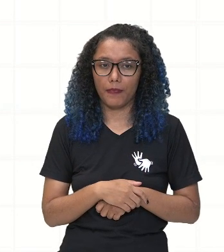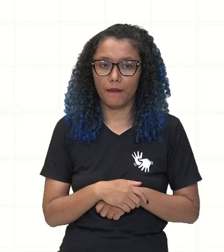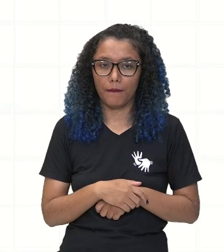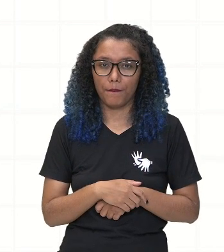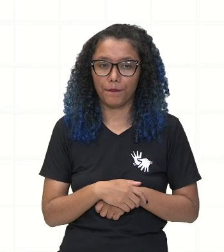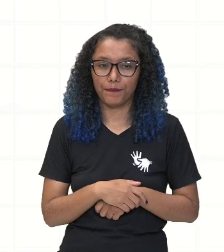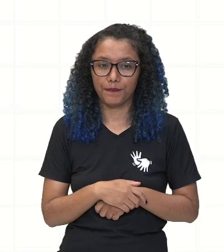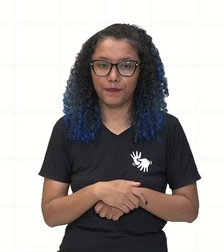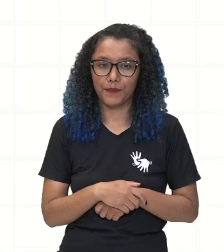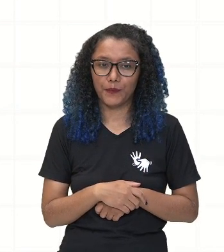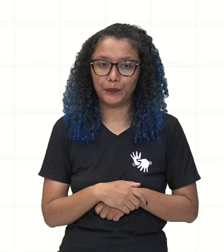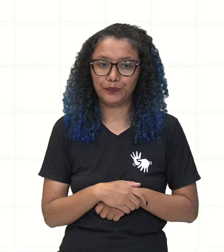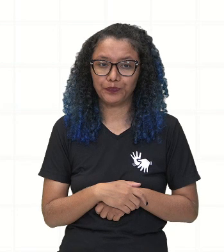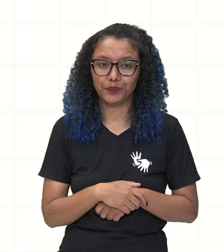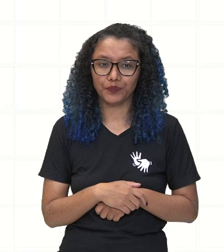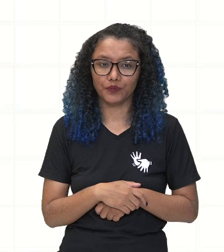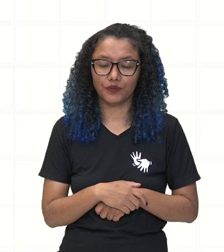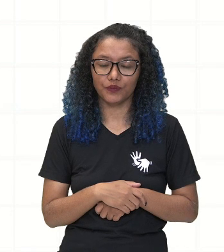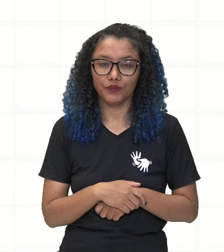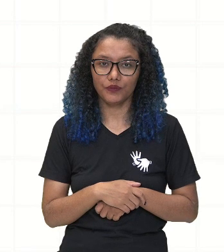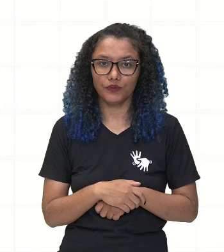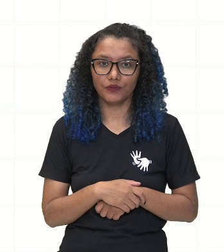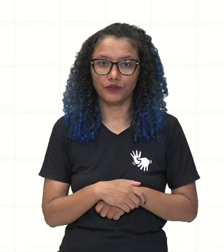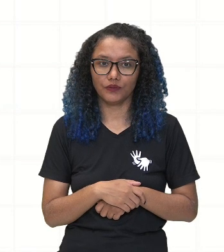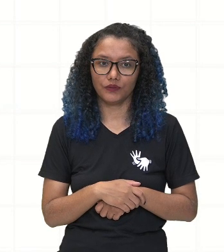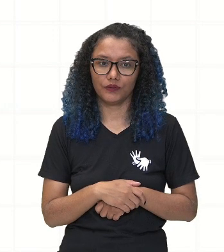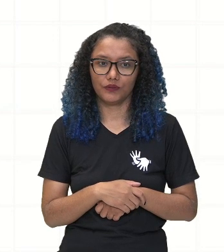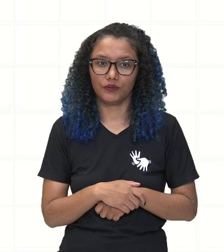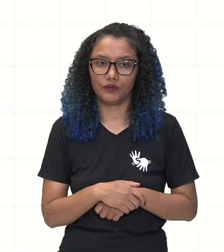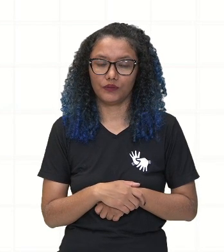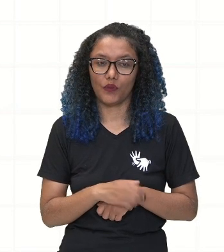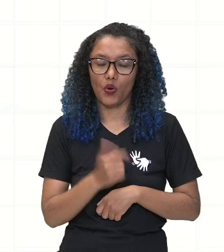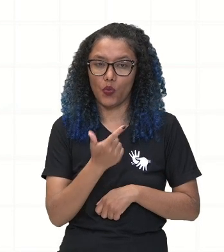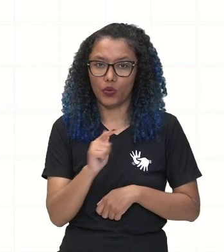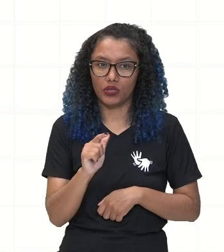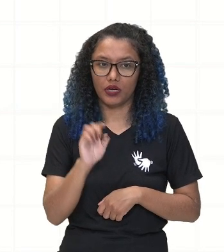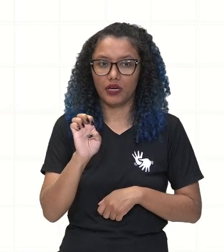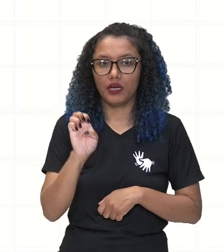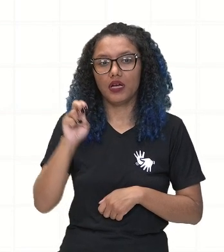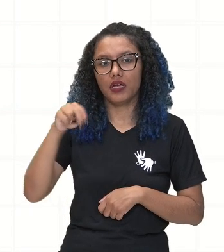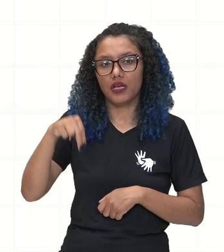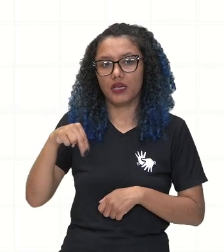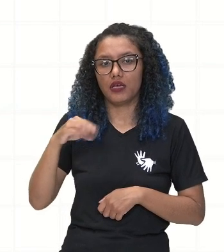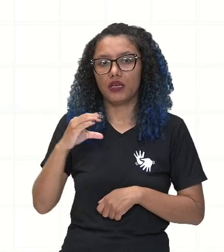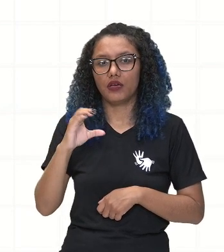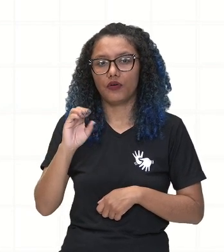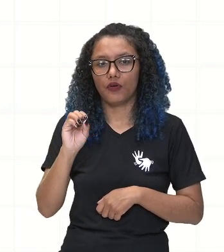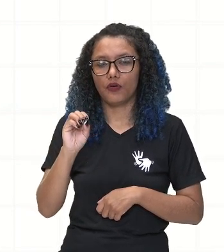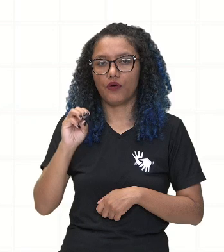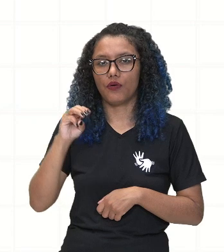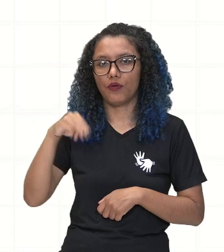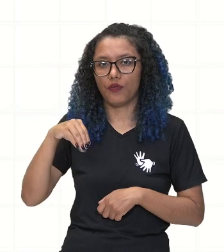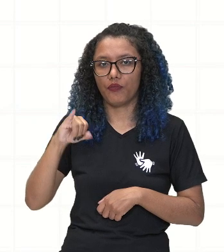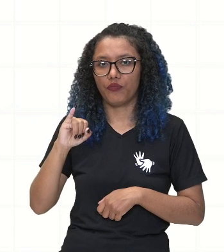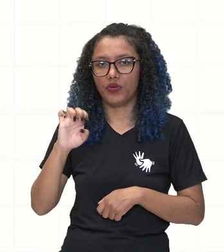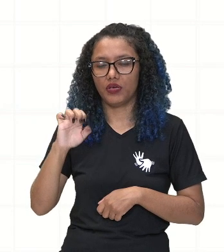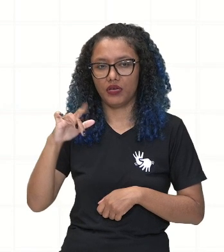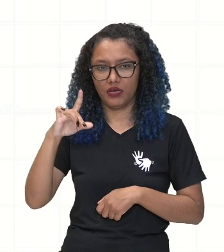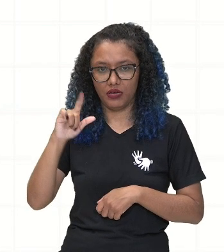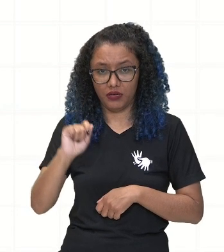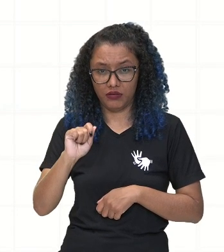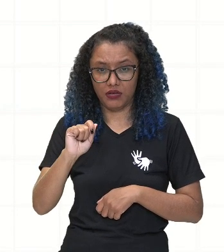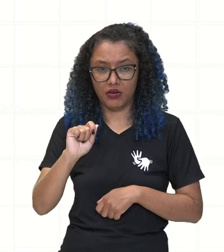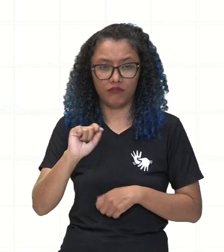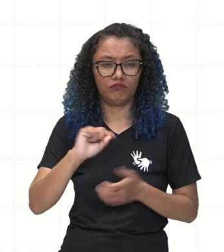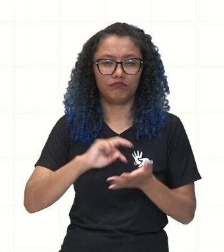indígena. A outra forma é a encomenda, sistema em que o colono recebia sob sua